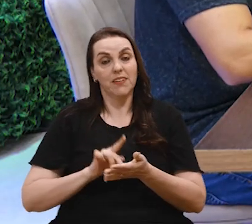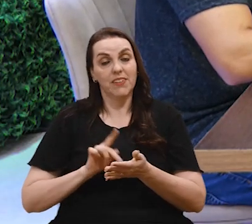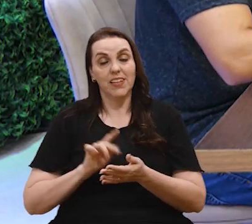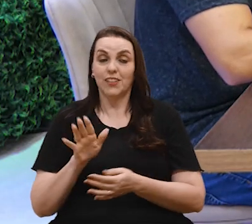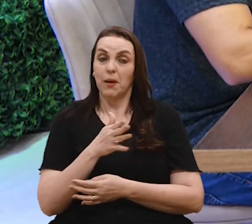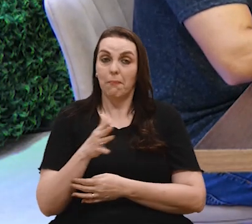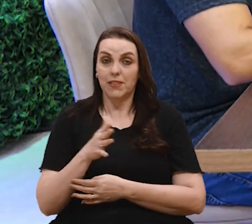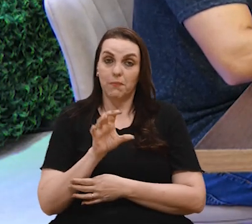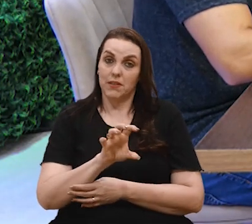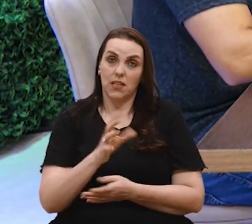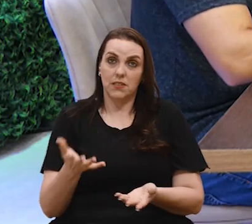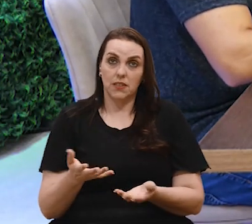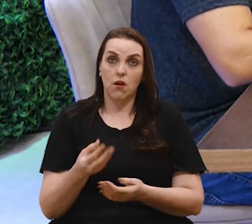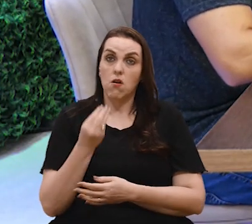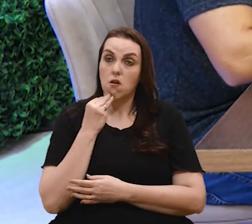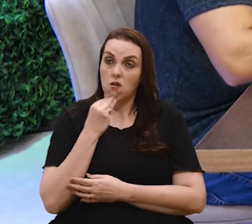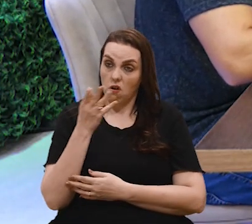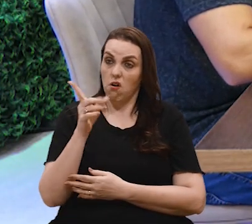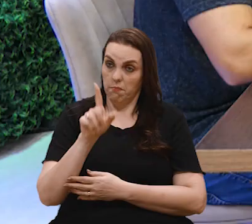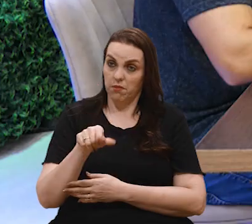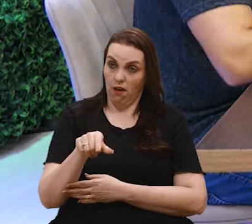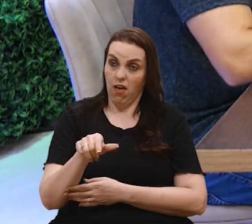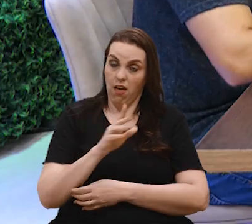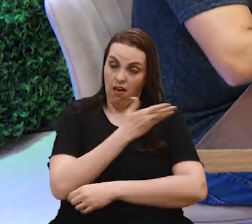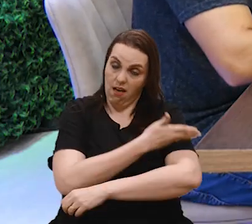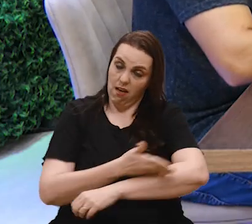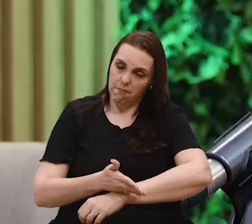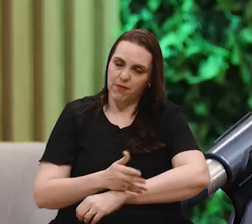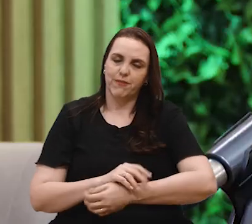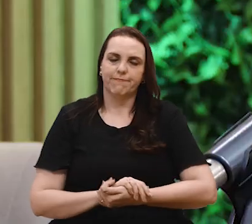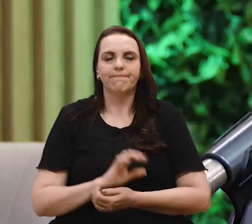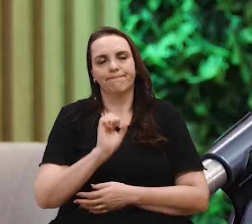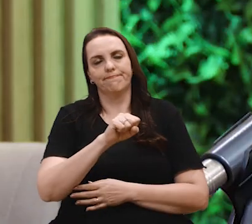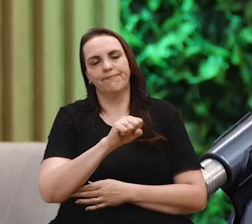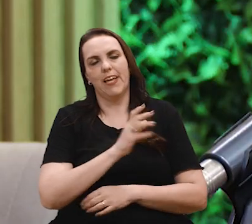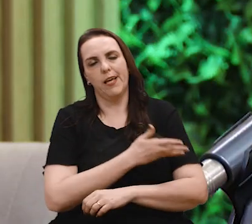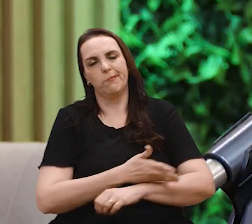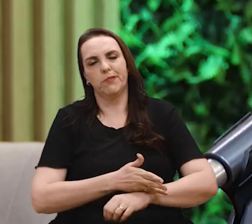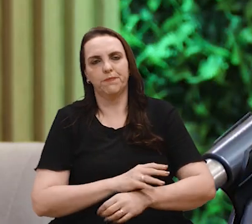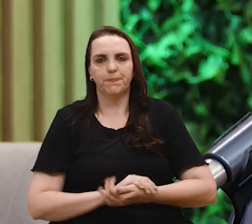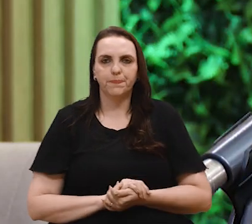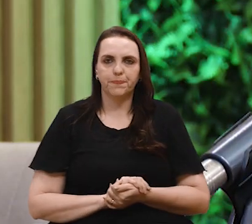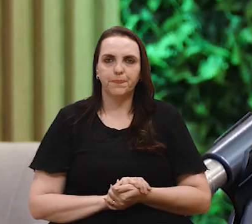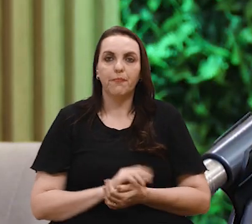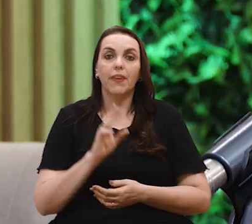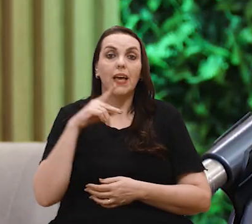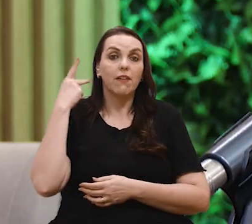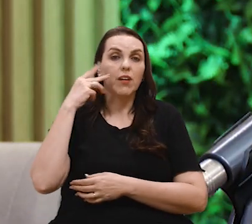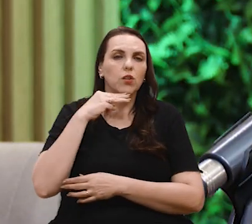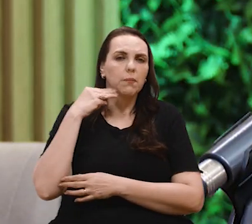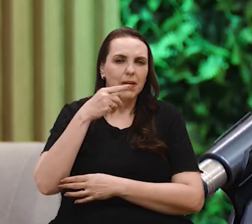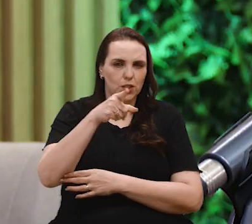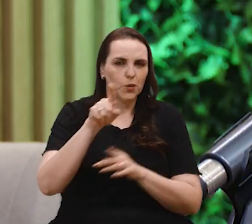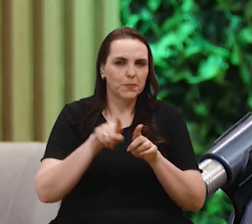é mais ou menos por esse lado. Claro, né? Que é um hábito, né? É um hábito. E outra coisa que a vereadora Marisol falou, que é